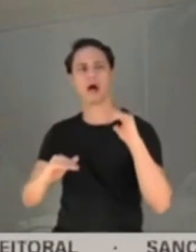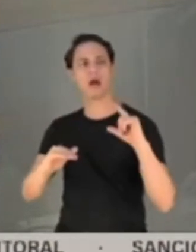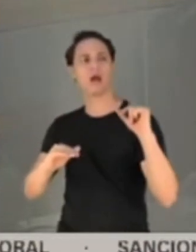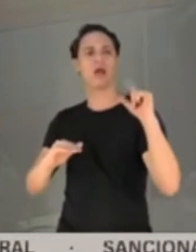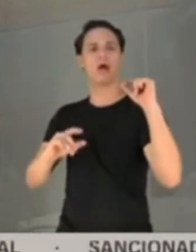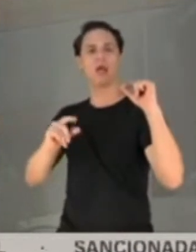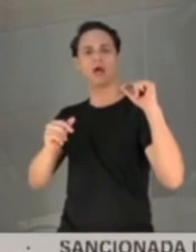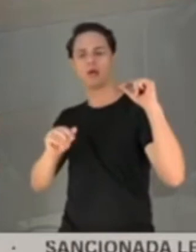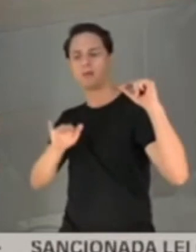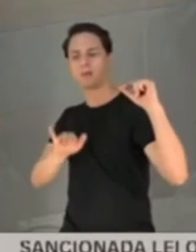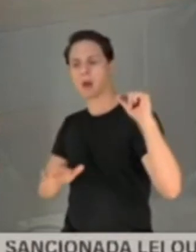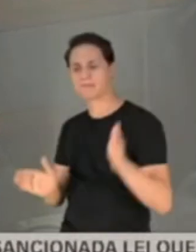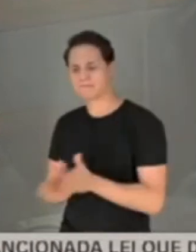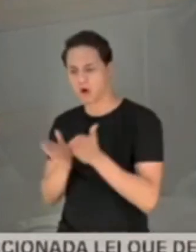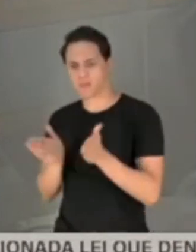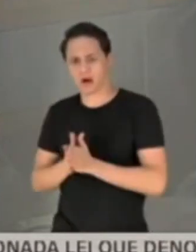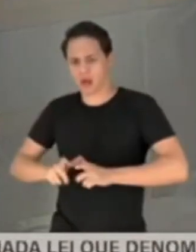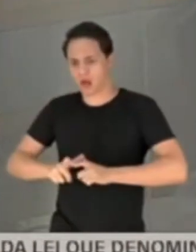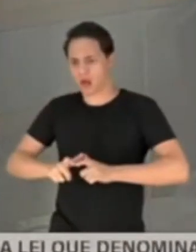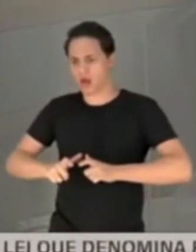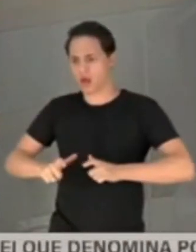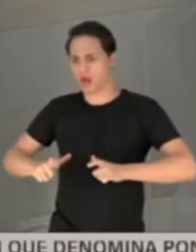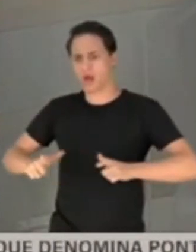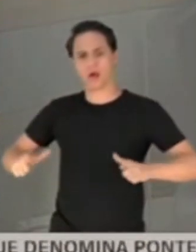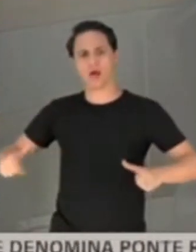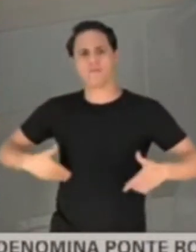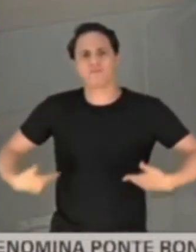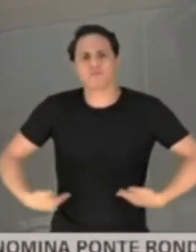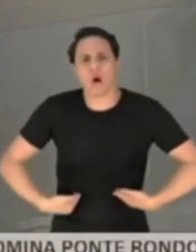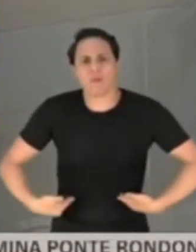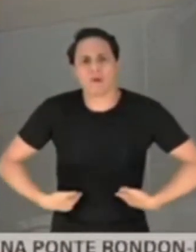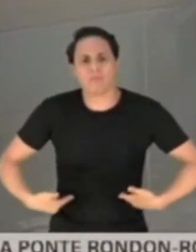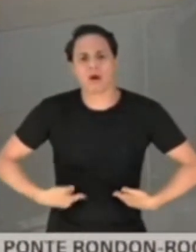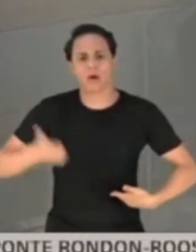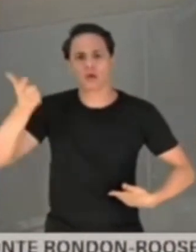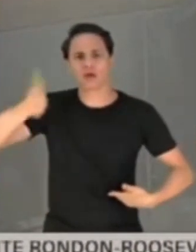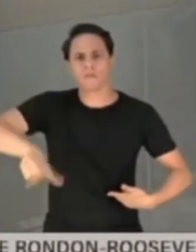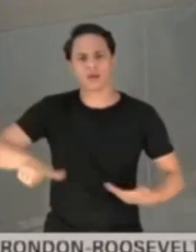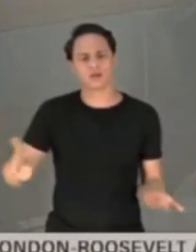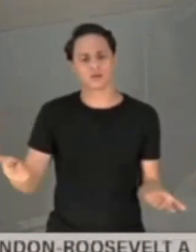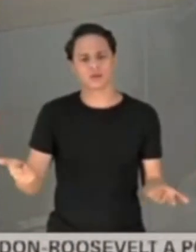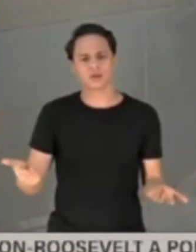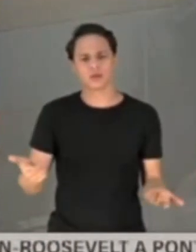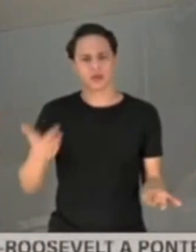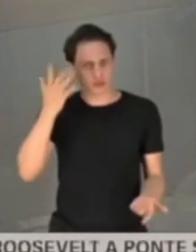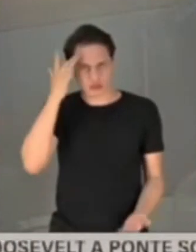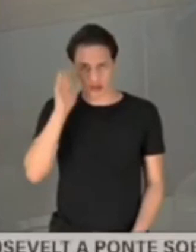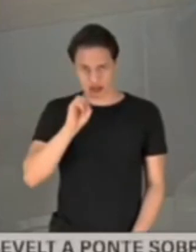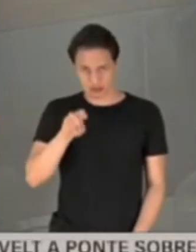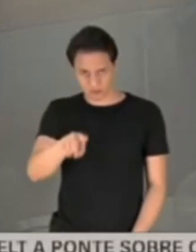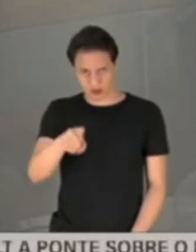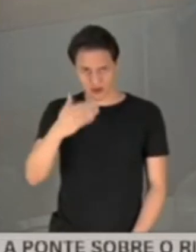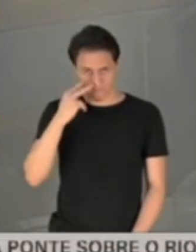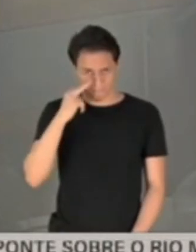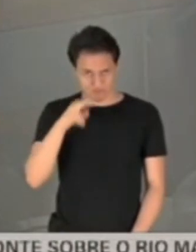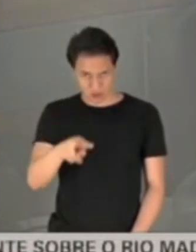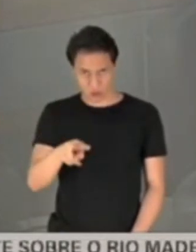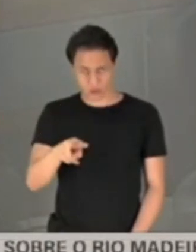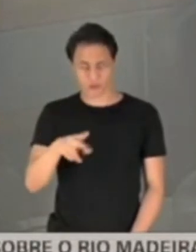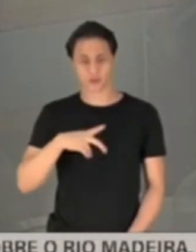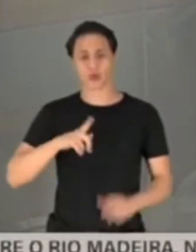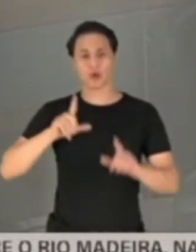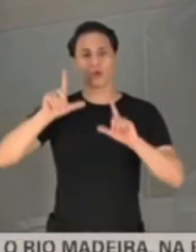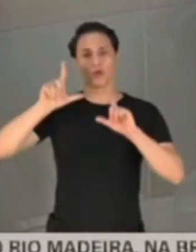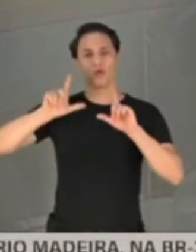pobreza crescendo cada vez mais e a fome voltando. Não sei se o senhor viu a foto